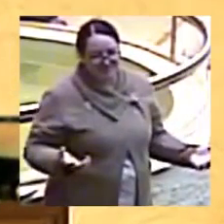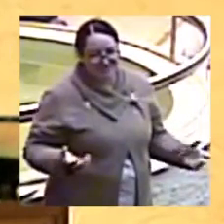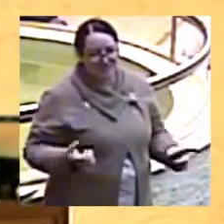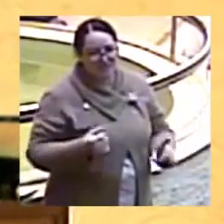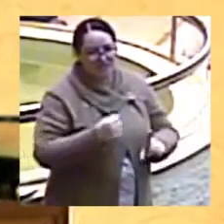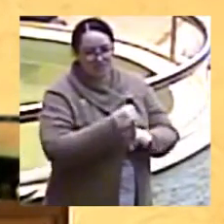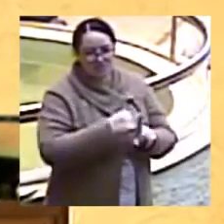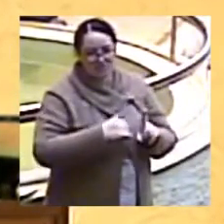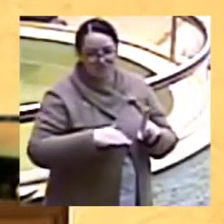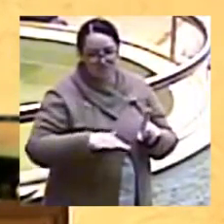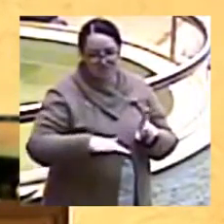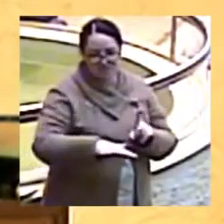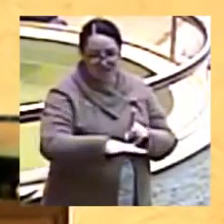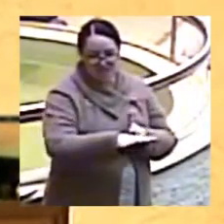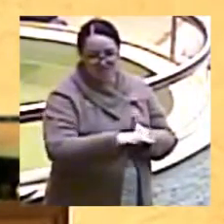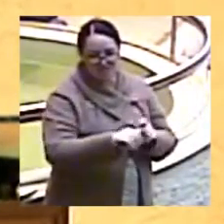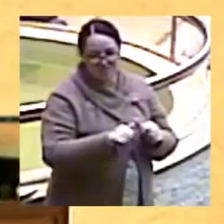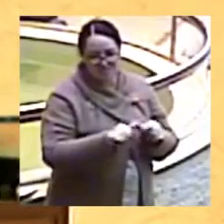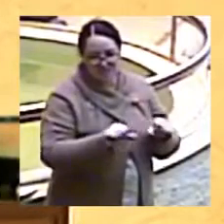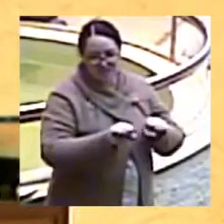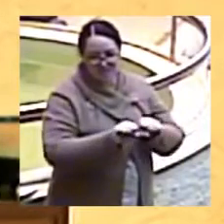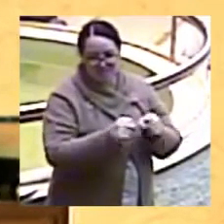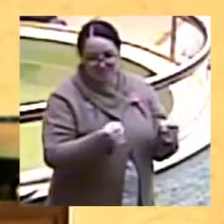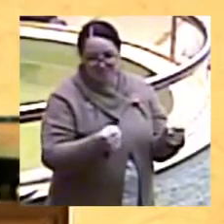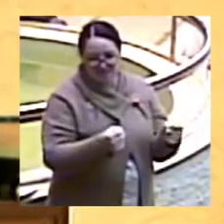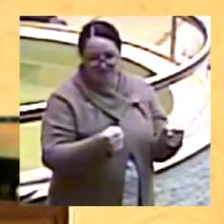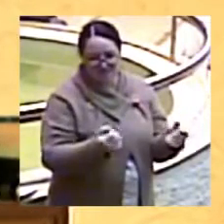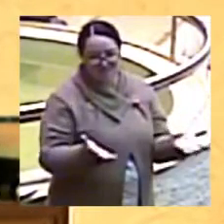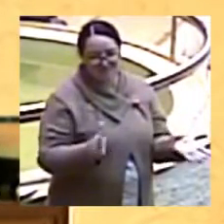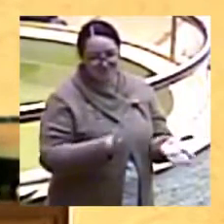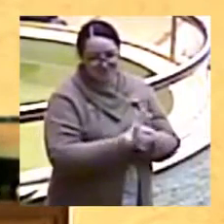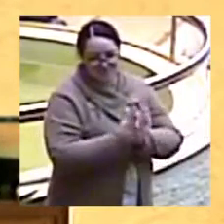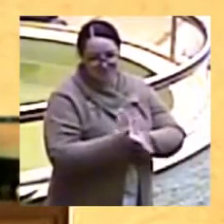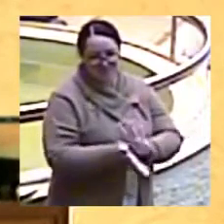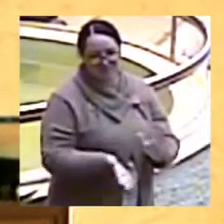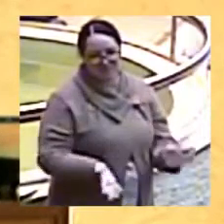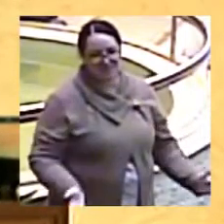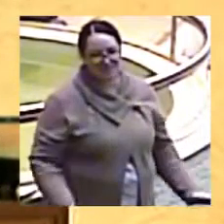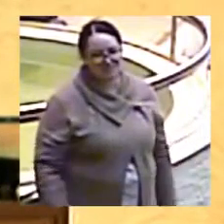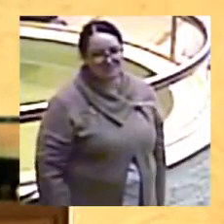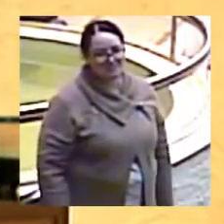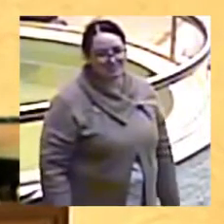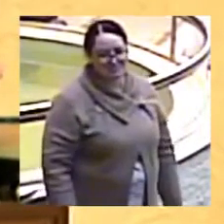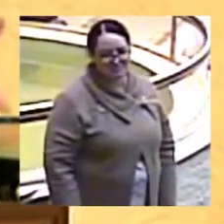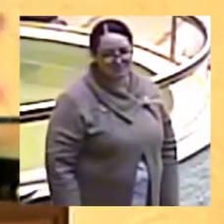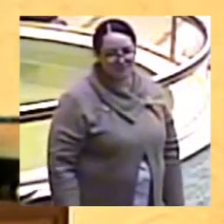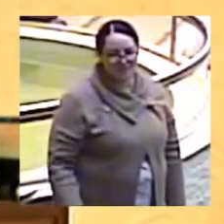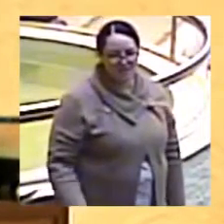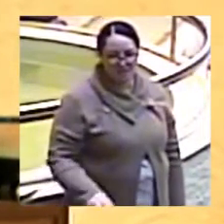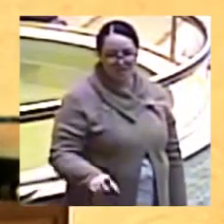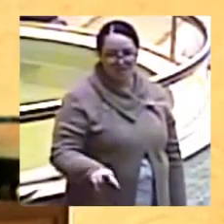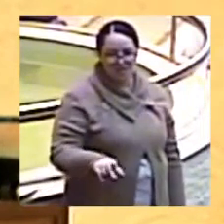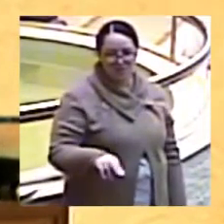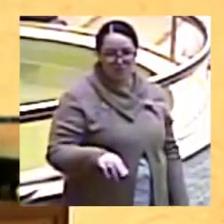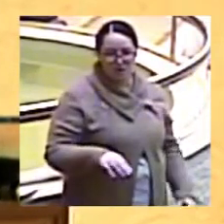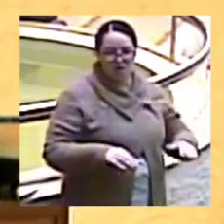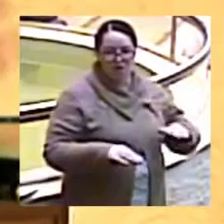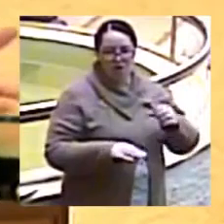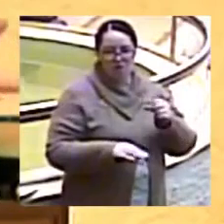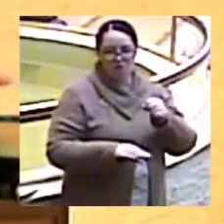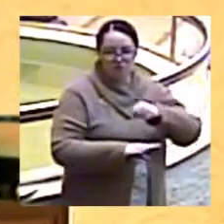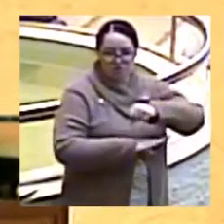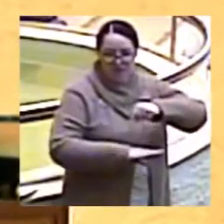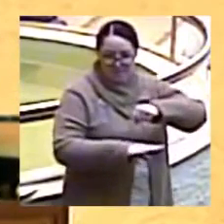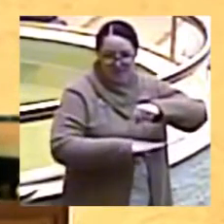está corrompida, ela está destruída. E quando os fundamentos, tal qual estão